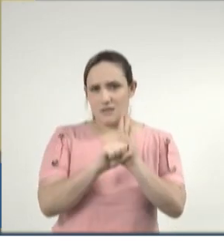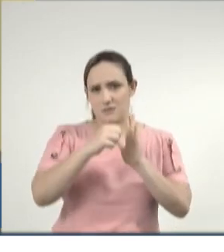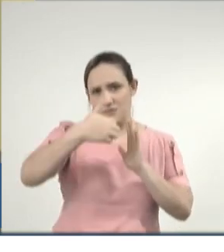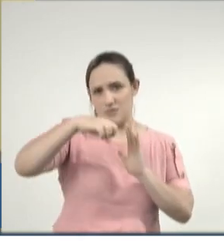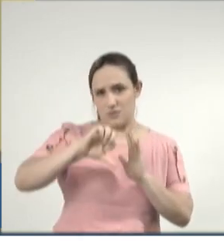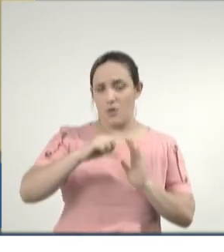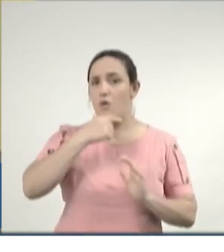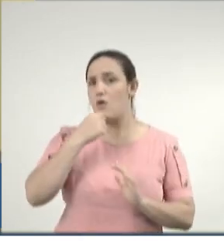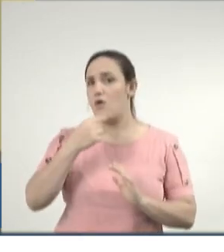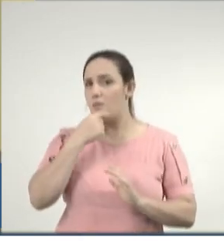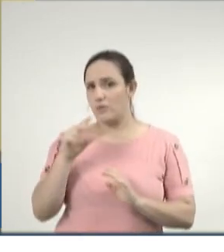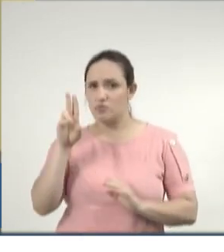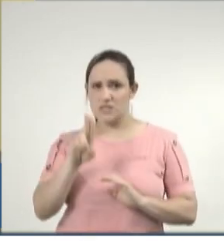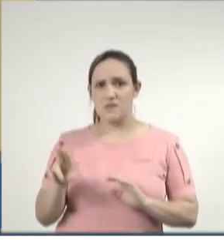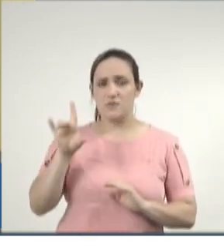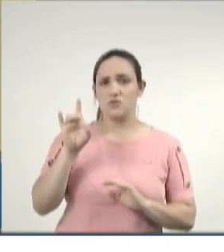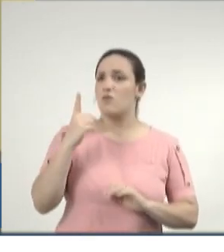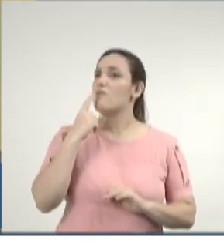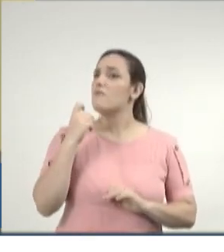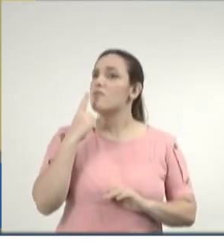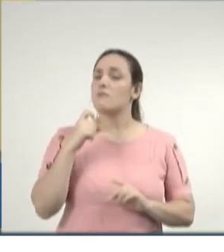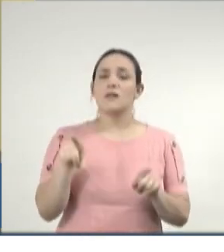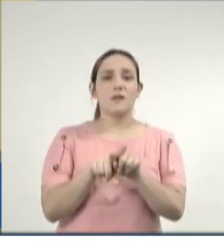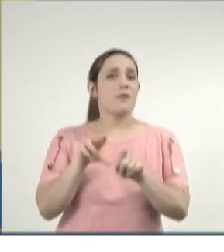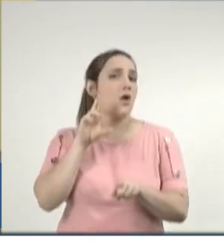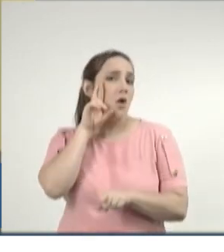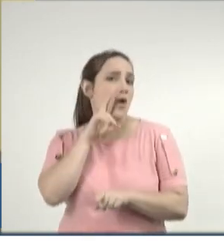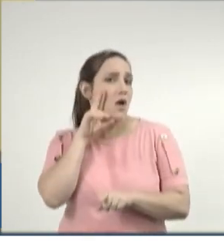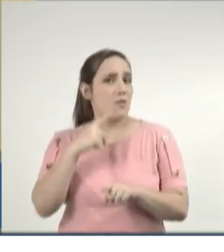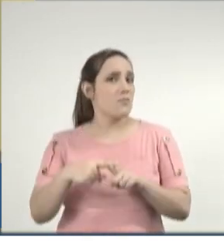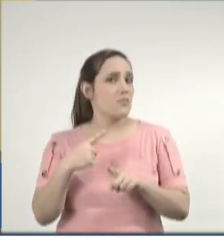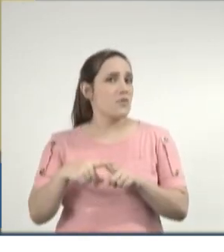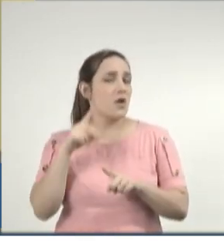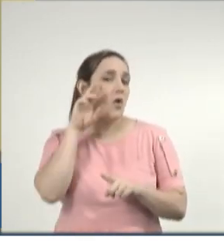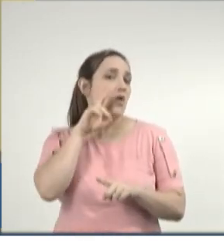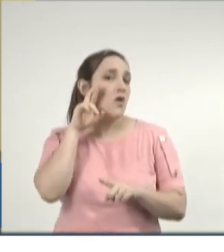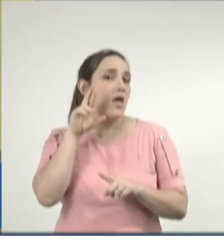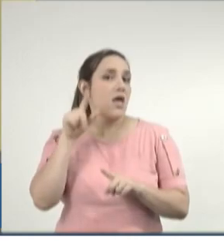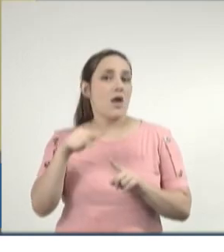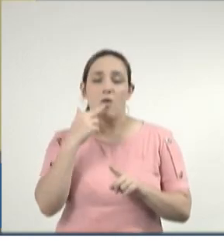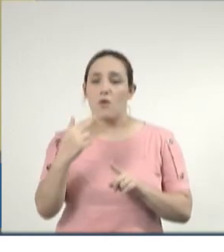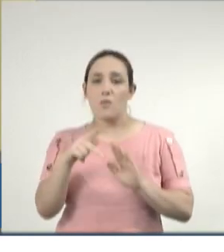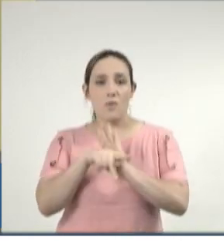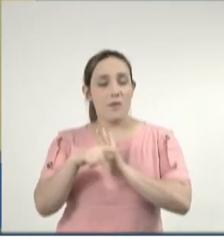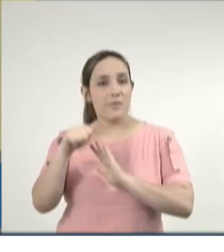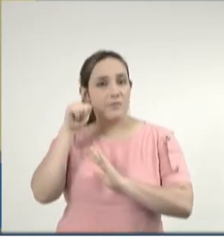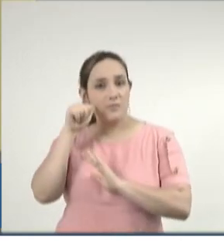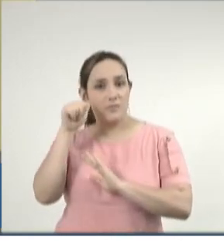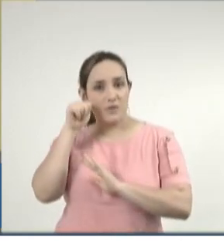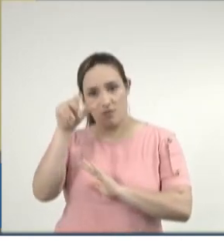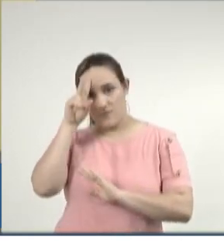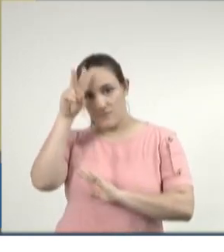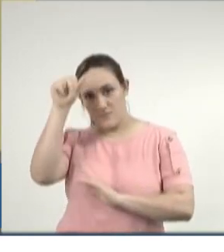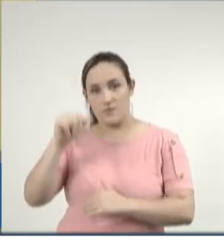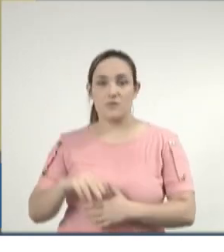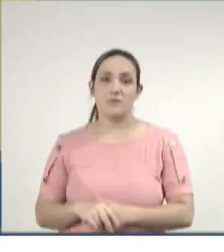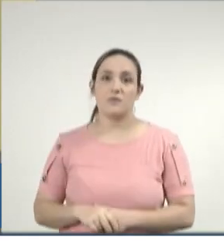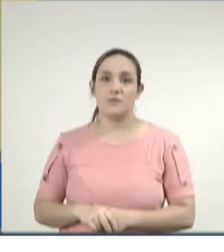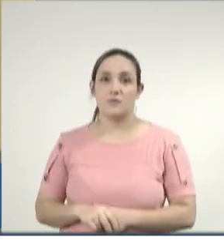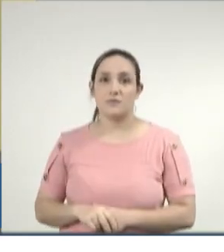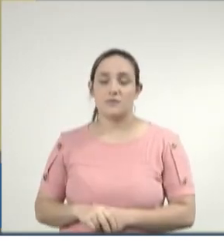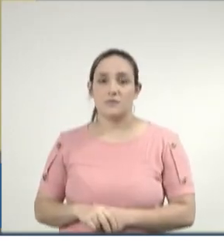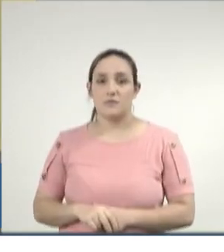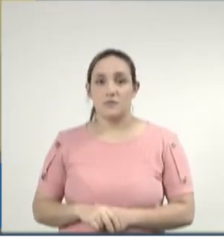Porque rosa era uma cor forte de gente corajosa? E as meninas usavam azul, Porque lembrava o manto da